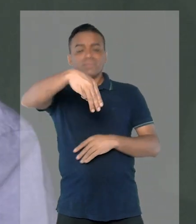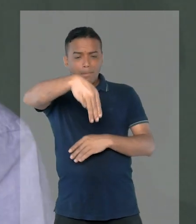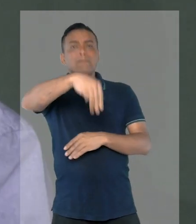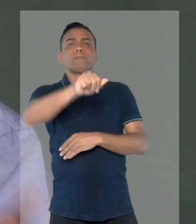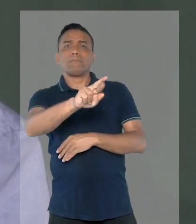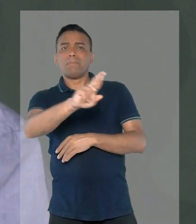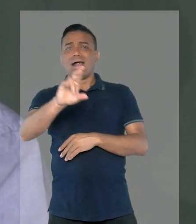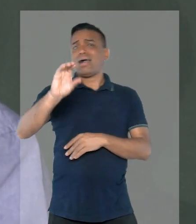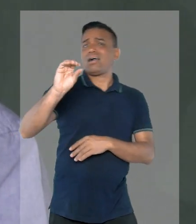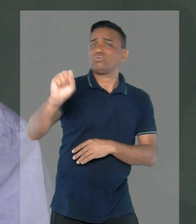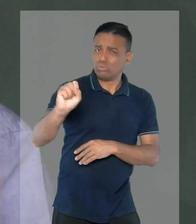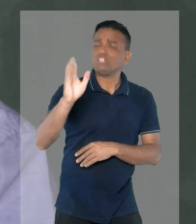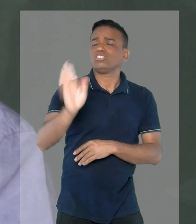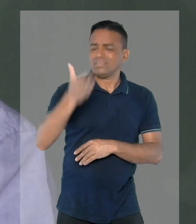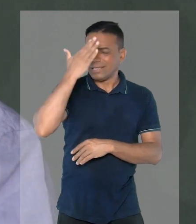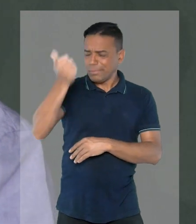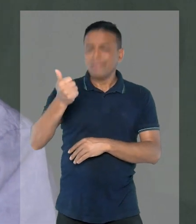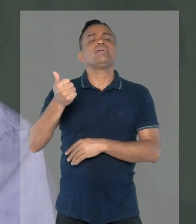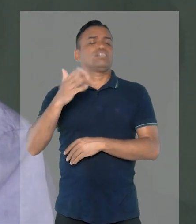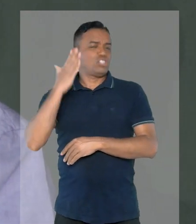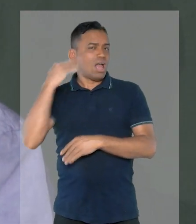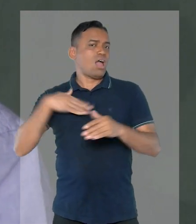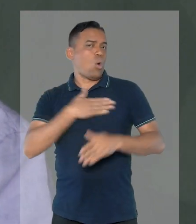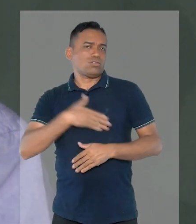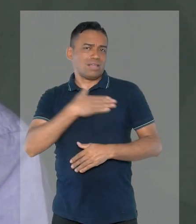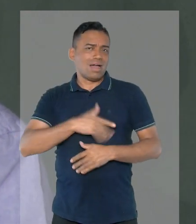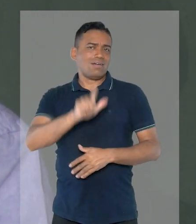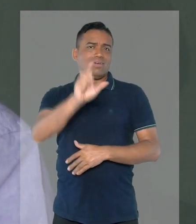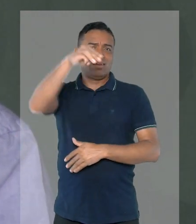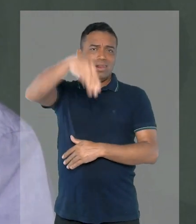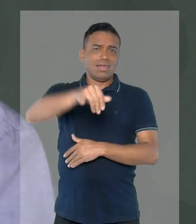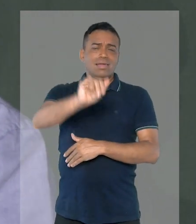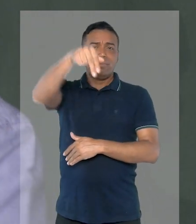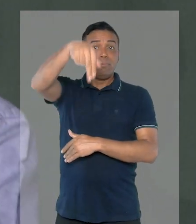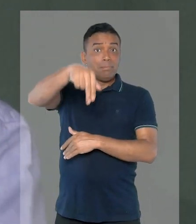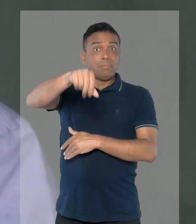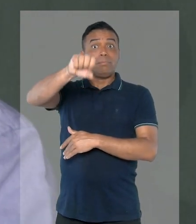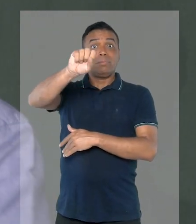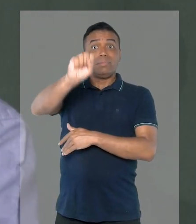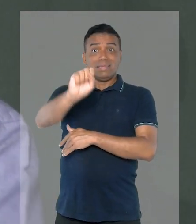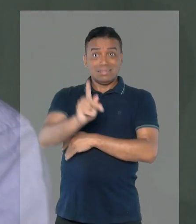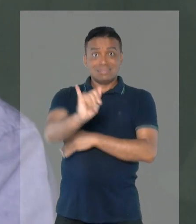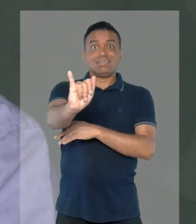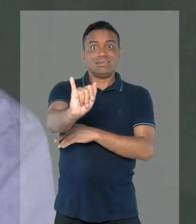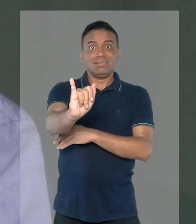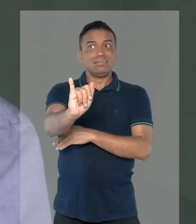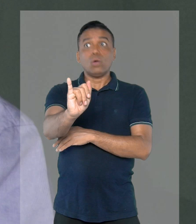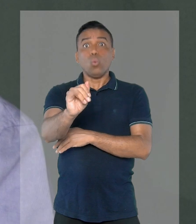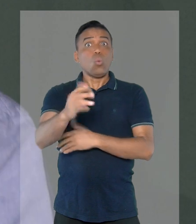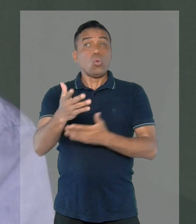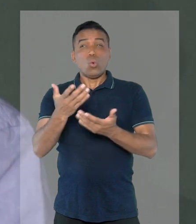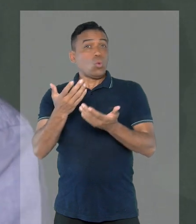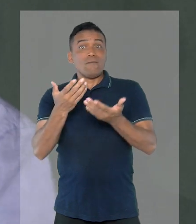eu já sabia, meu orientador, que ele tinha afinidade com o Leminski, então encontrar um orientador que também tem afinidade, que dê certo, é